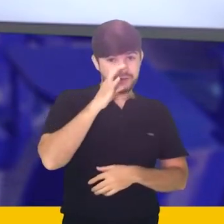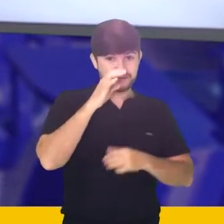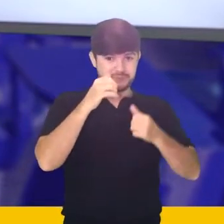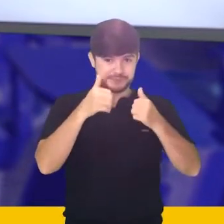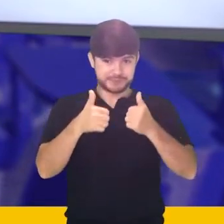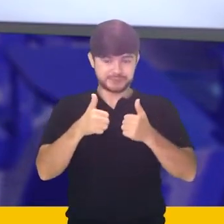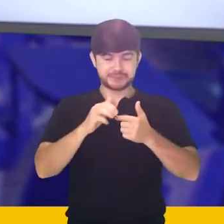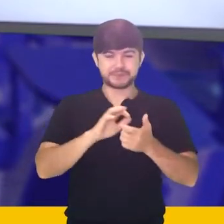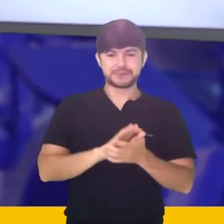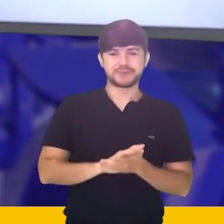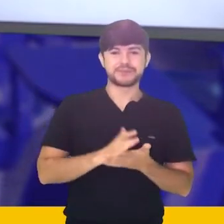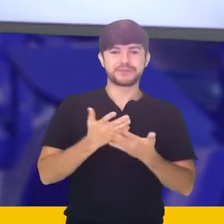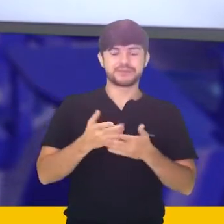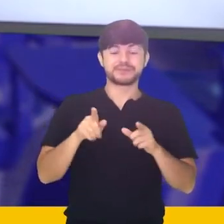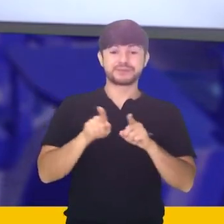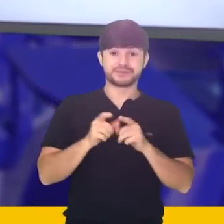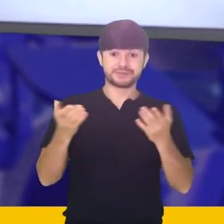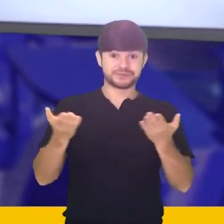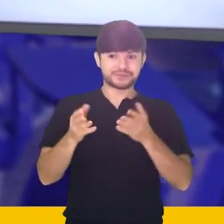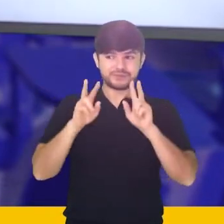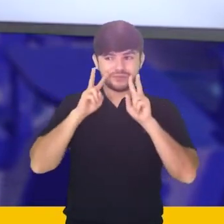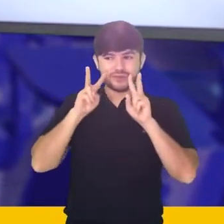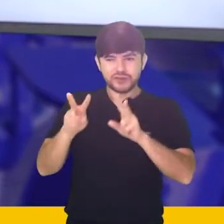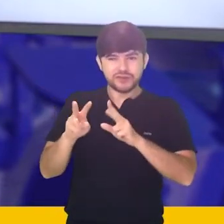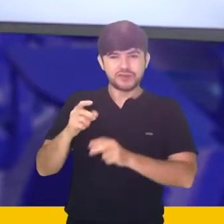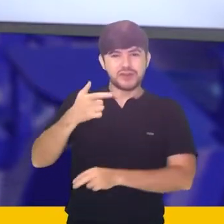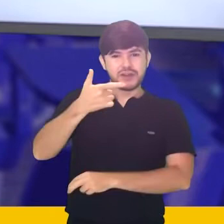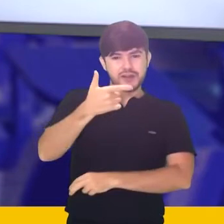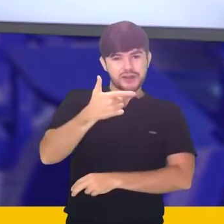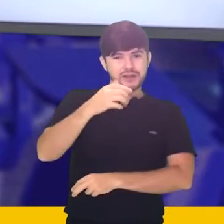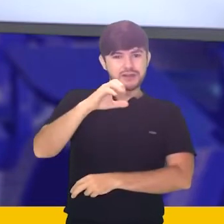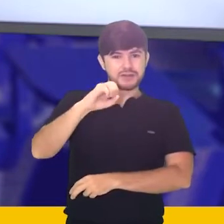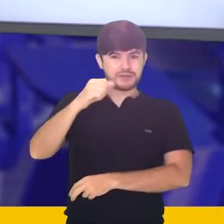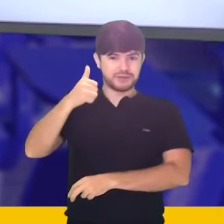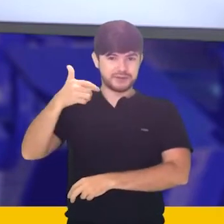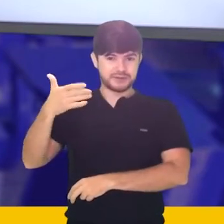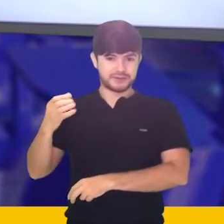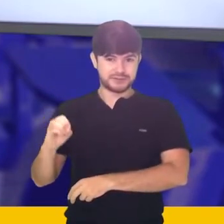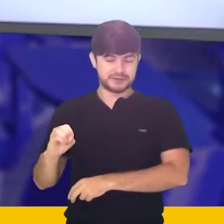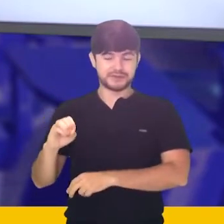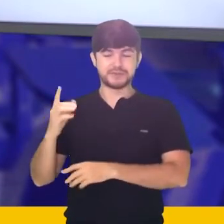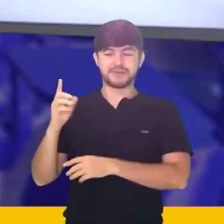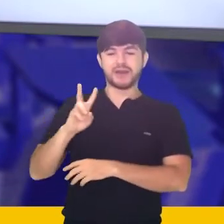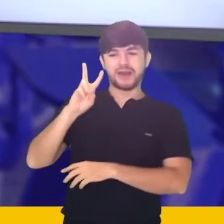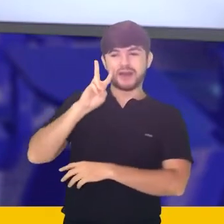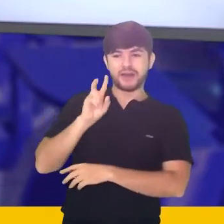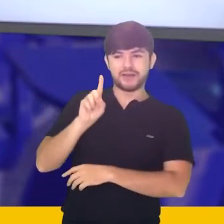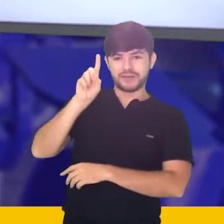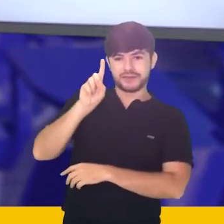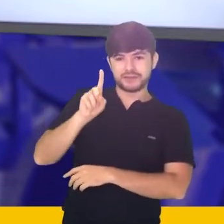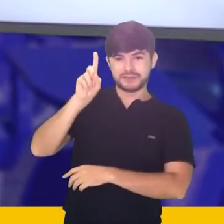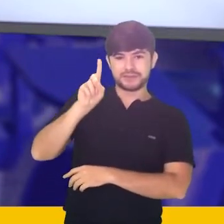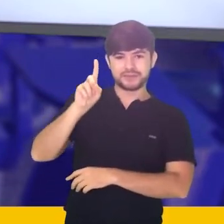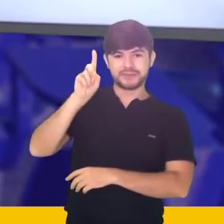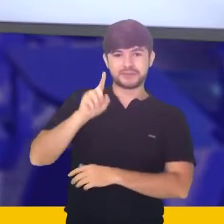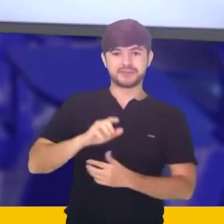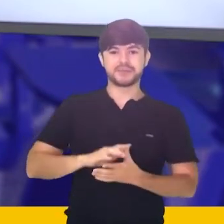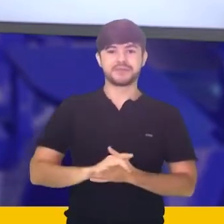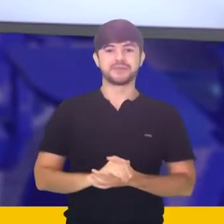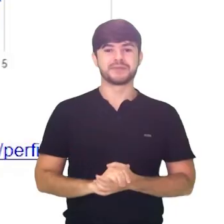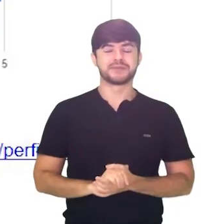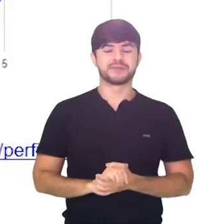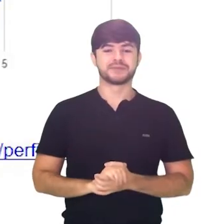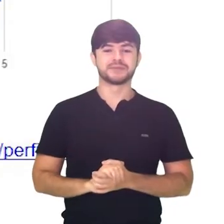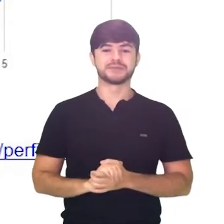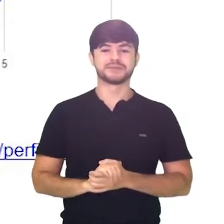pirâmide etária. Vamos olhar de 2010, porque daí fica mais fácil de fazer a comparação e a gente já está corrigindo nosso quinto passo aqui,